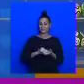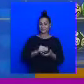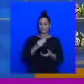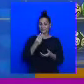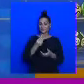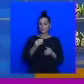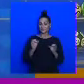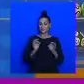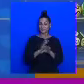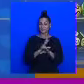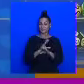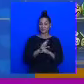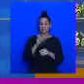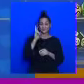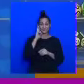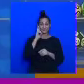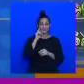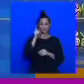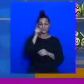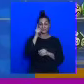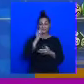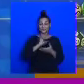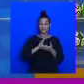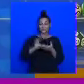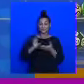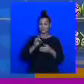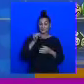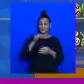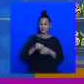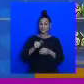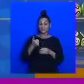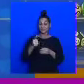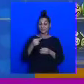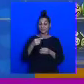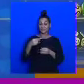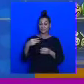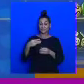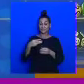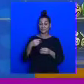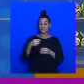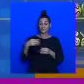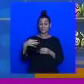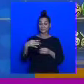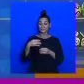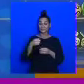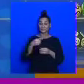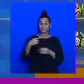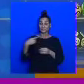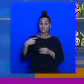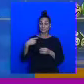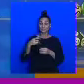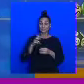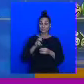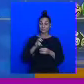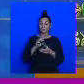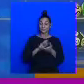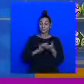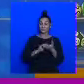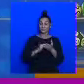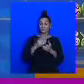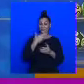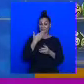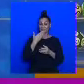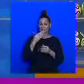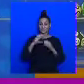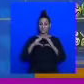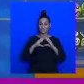faltam 3 números. Lembrando que você ganha acertando 11, 12, 13, 14 ou 15 números na Loto Fácil.